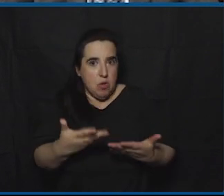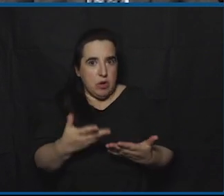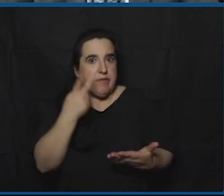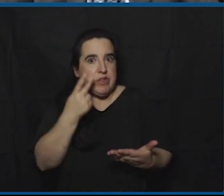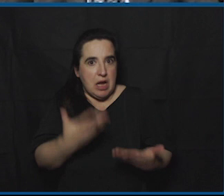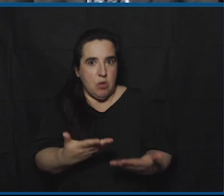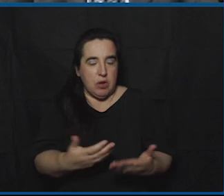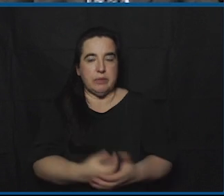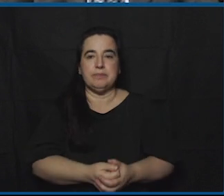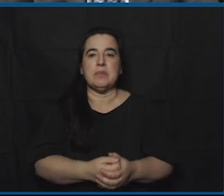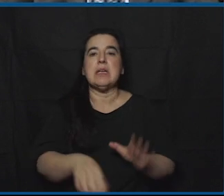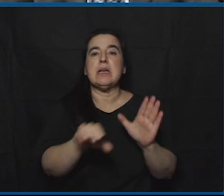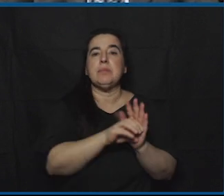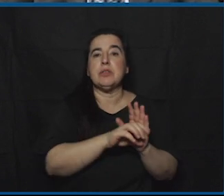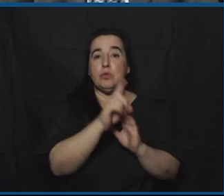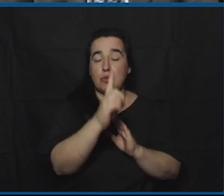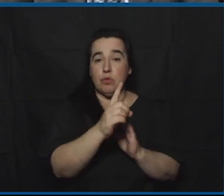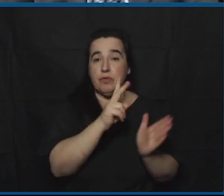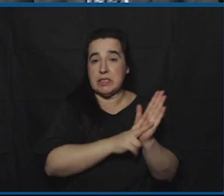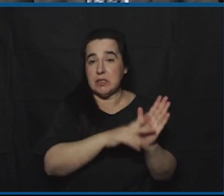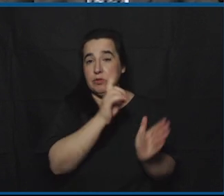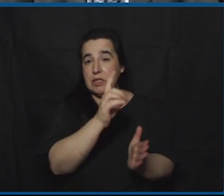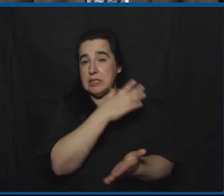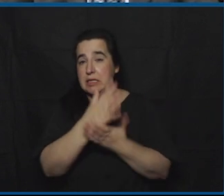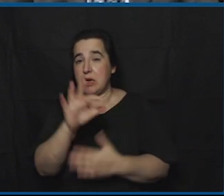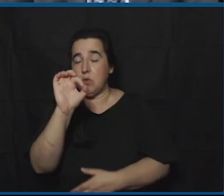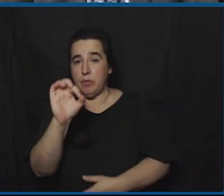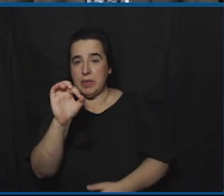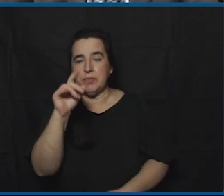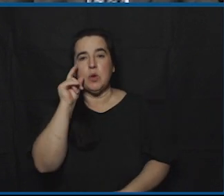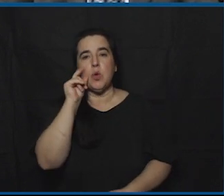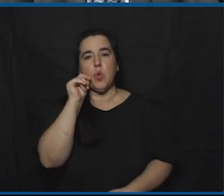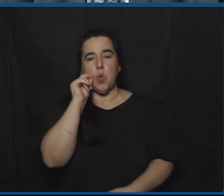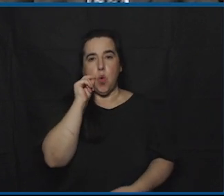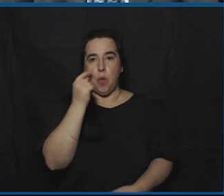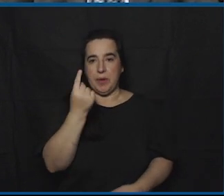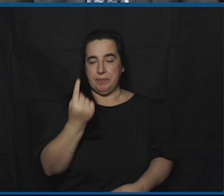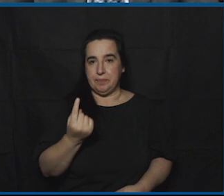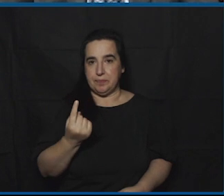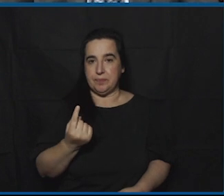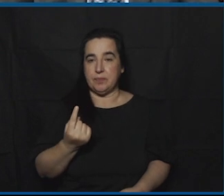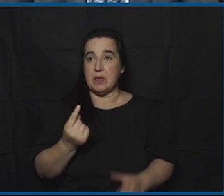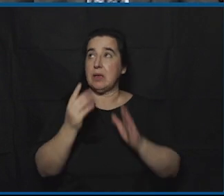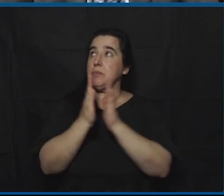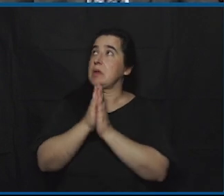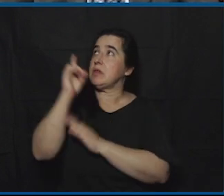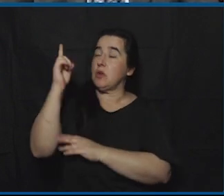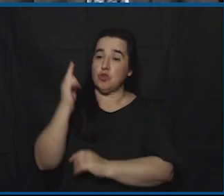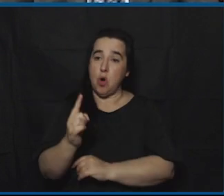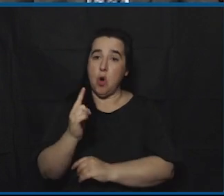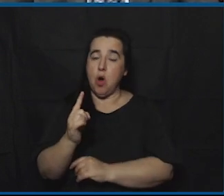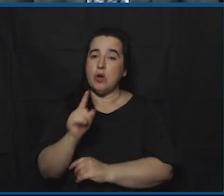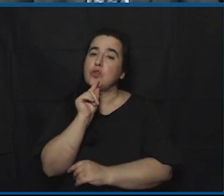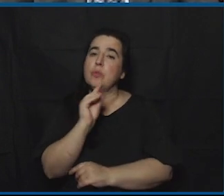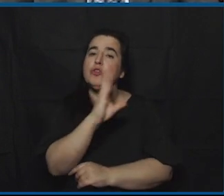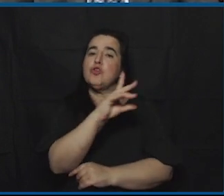1, versículos 6 até o 8. Houve um homem enviado de Deus, cujo nome era